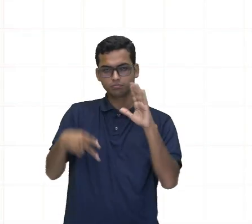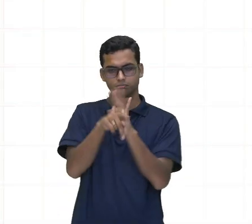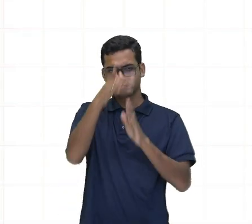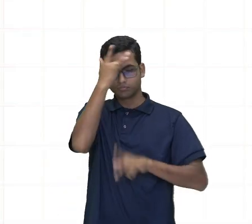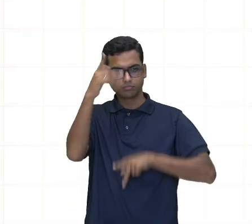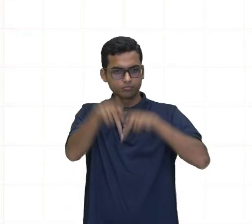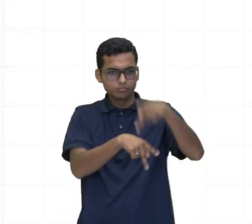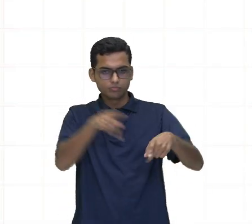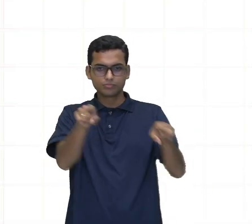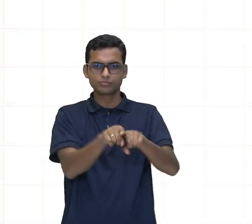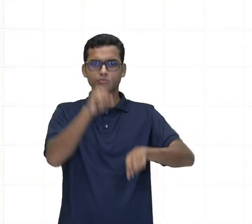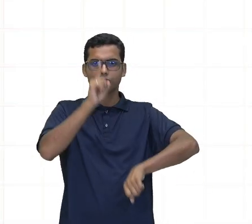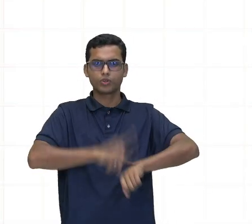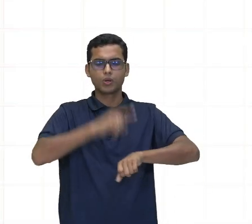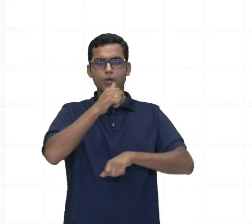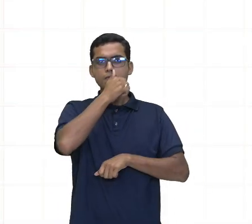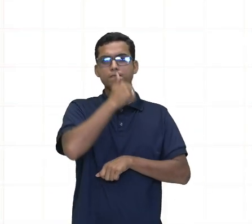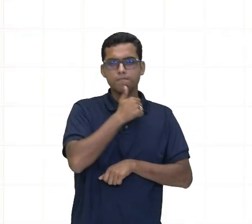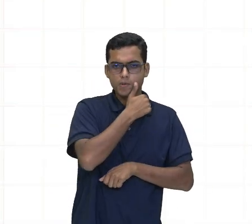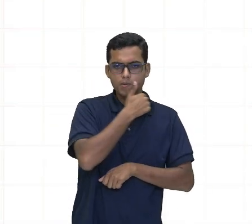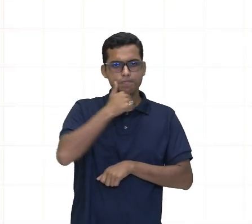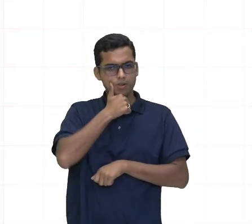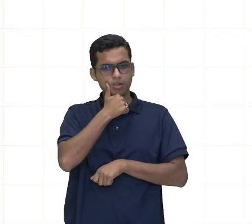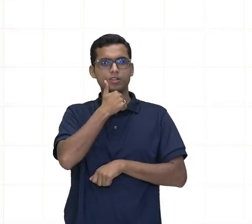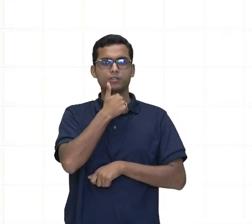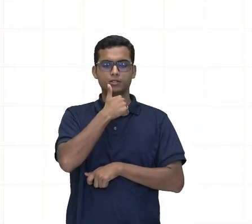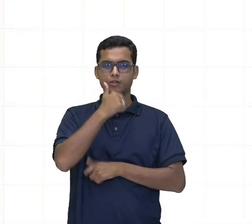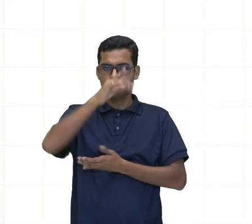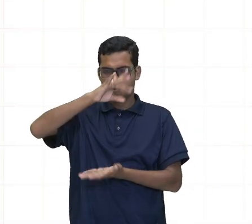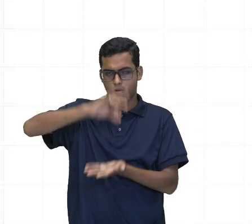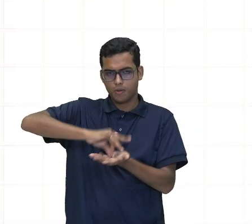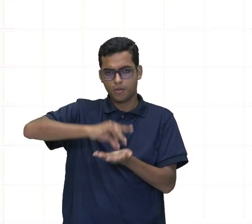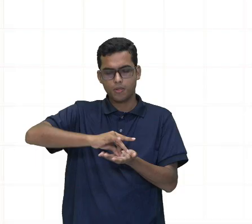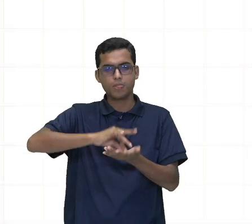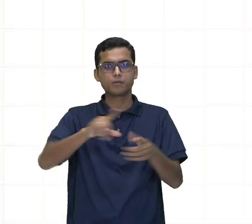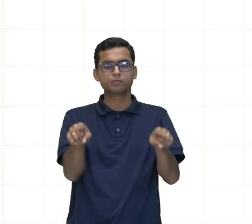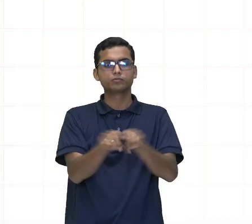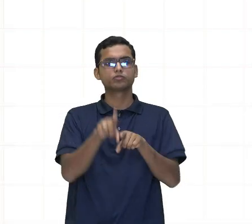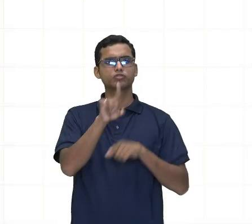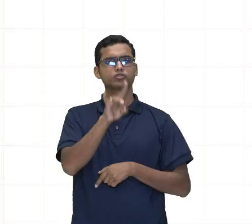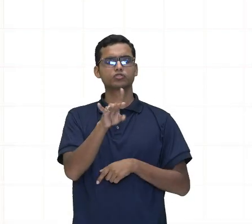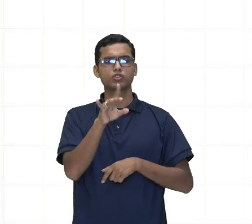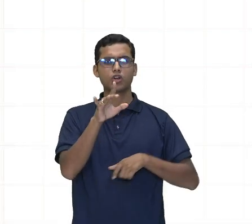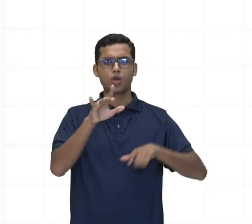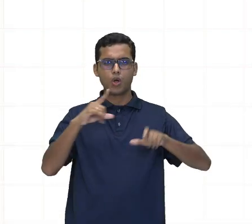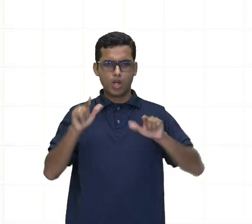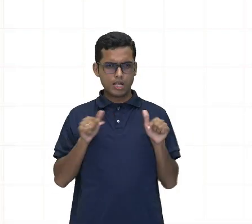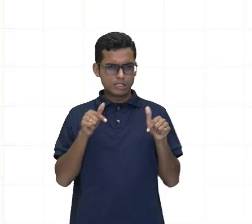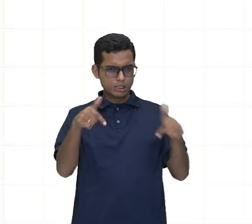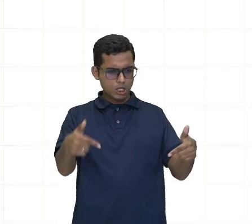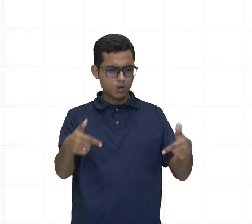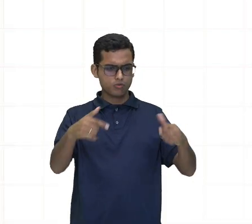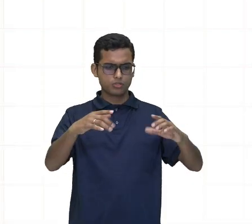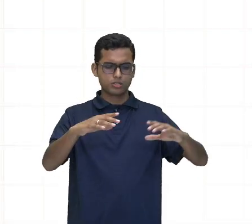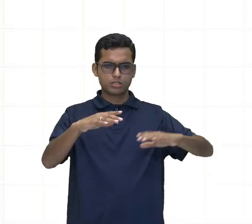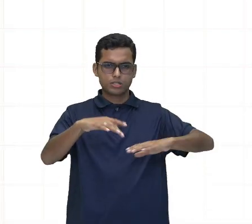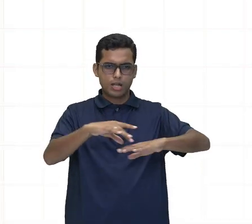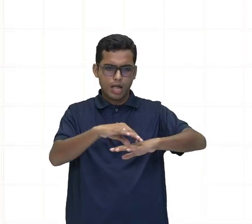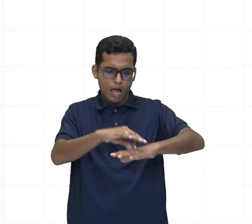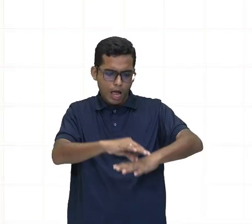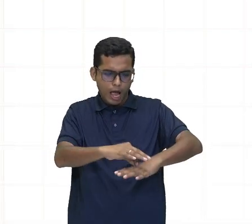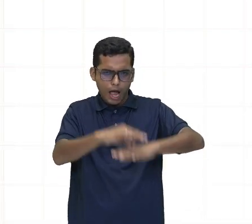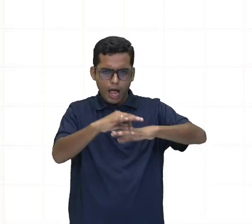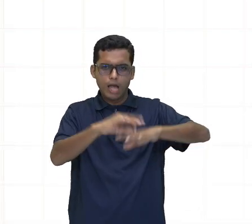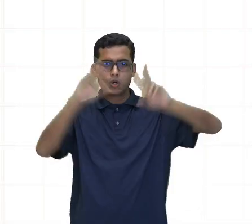sendo sacrificada. Então não era um hábito apenas de comer a carne humana, porque isso é chamado de